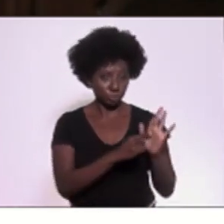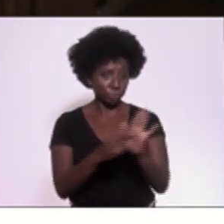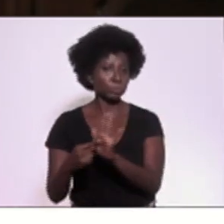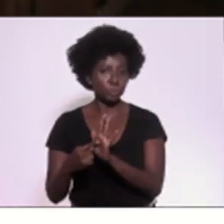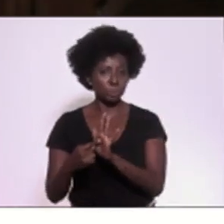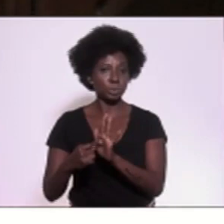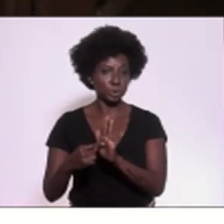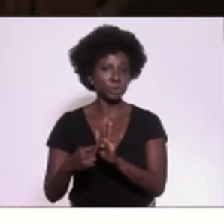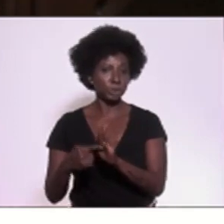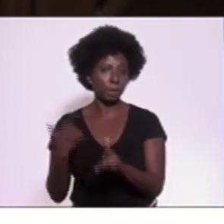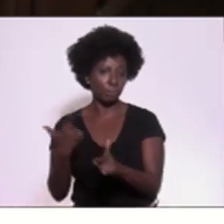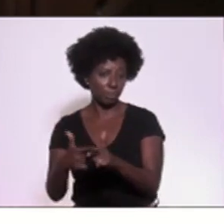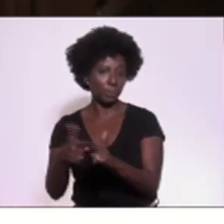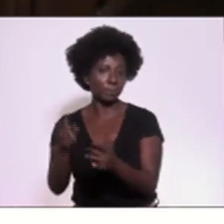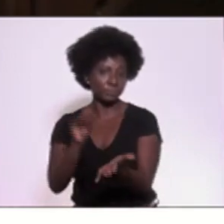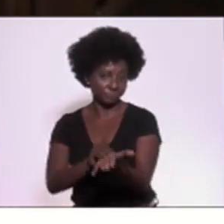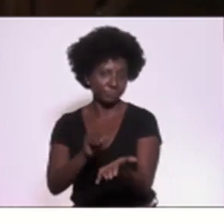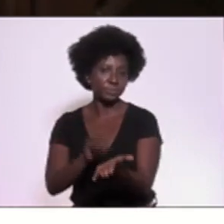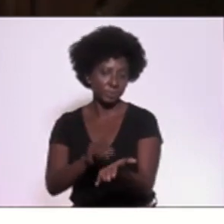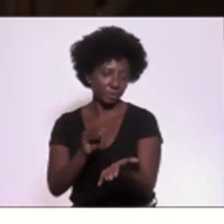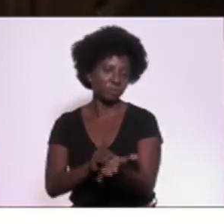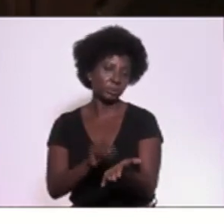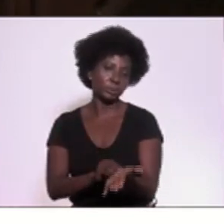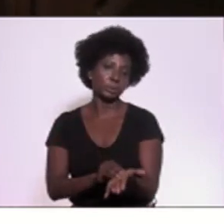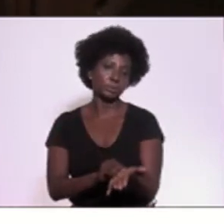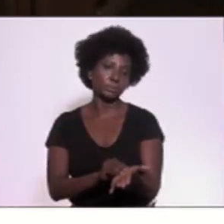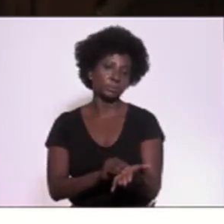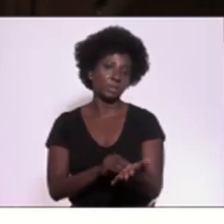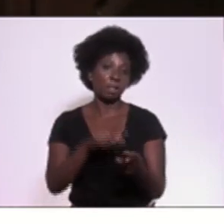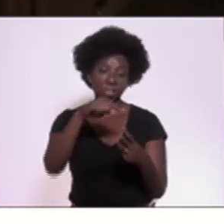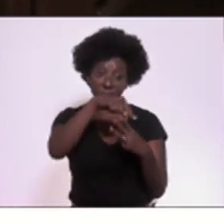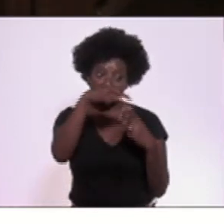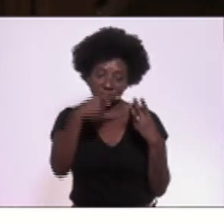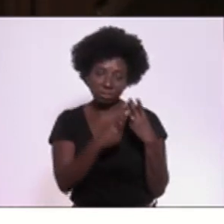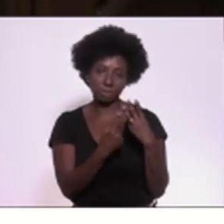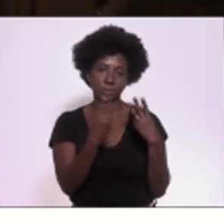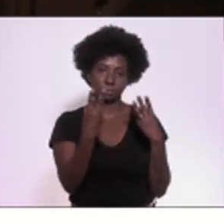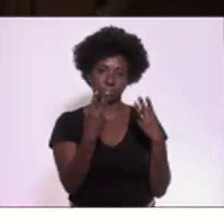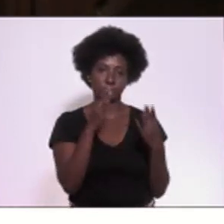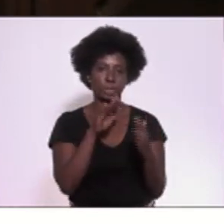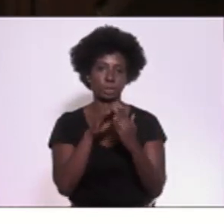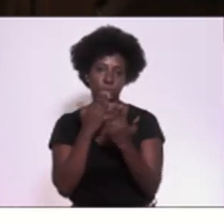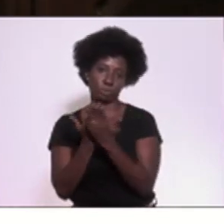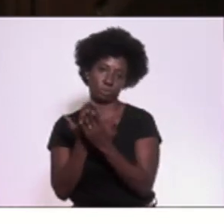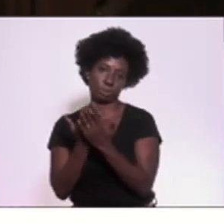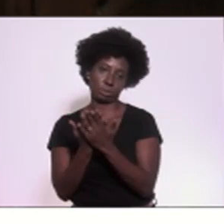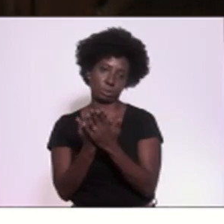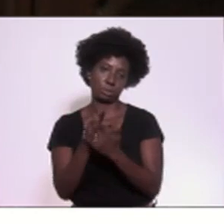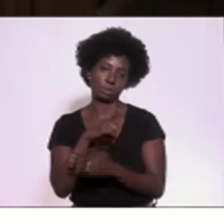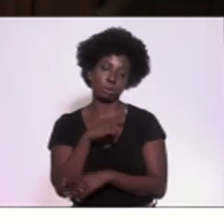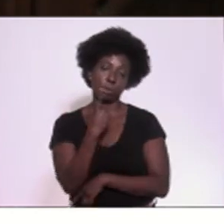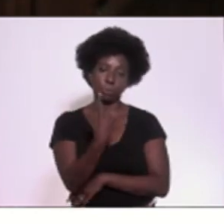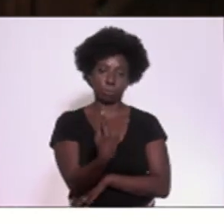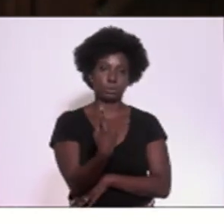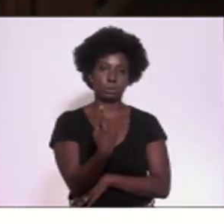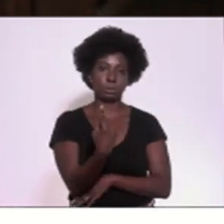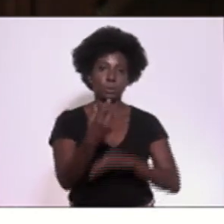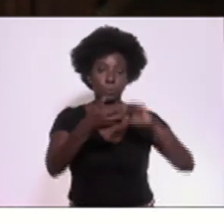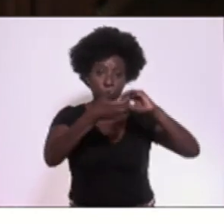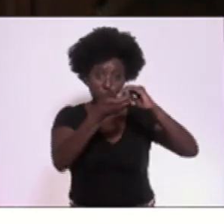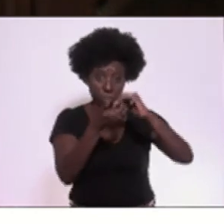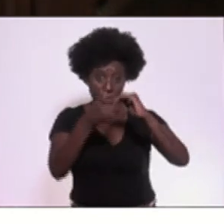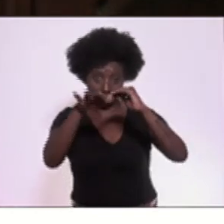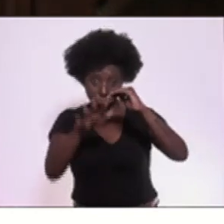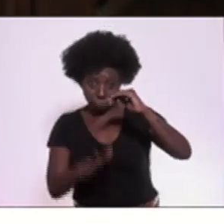problema da falta de vagas. Então, de três escolas, só tem uma. Esse prédio já é estadual, o telhado caiu e